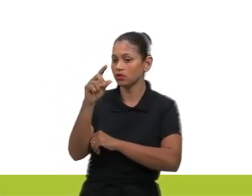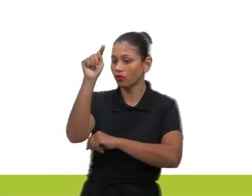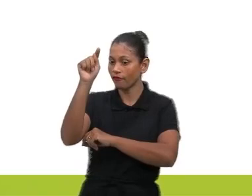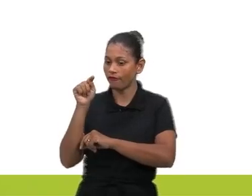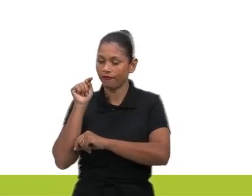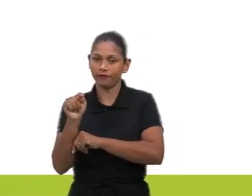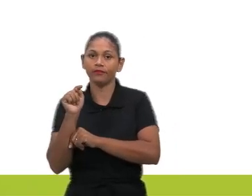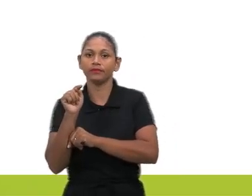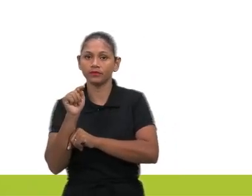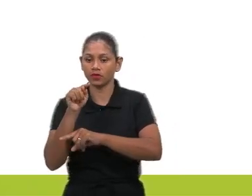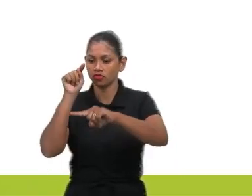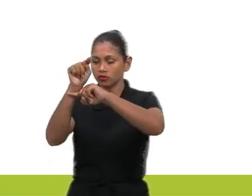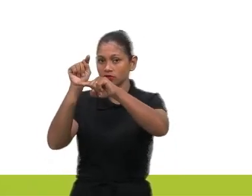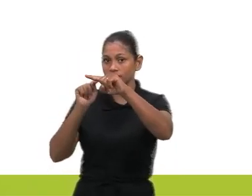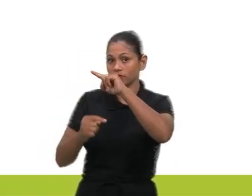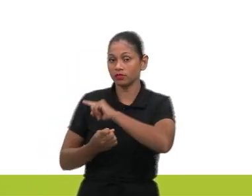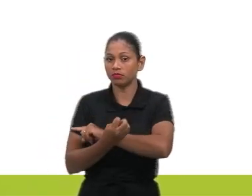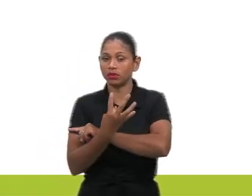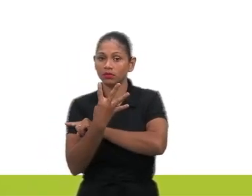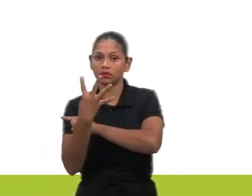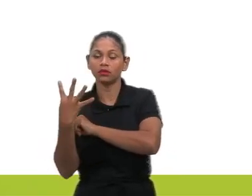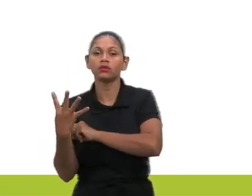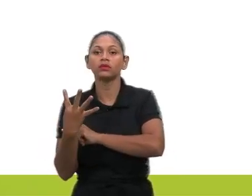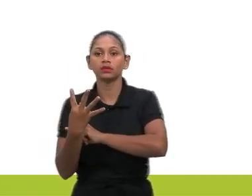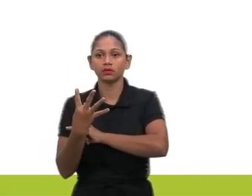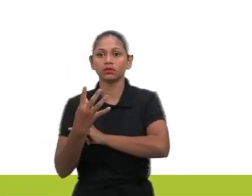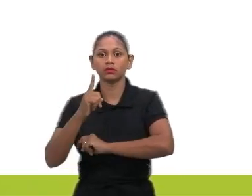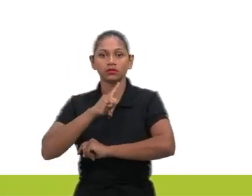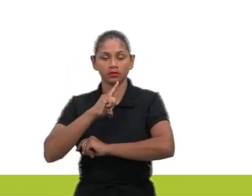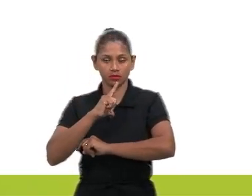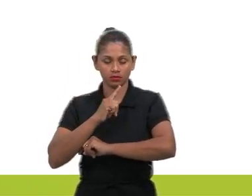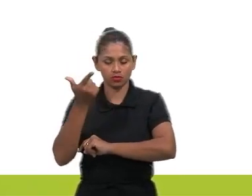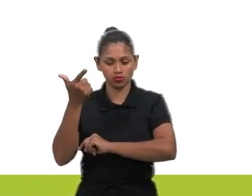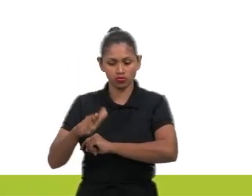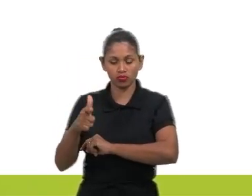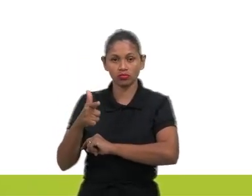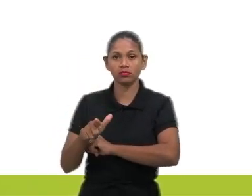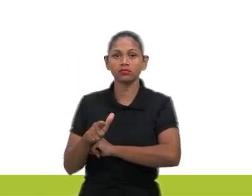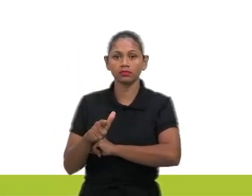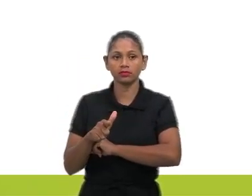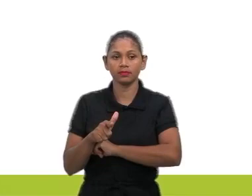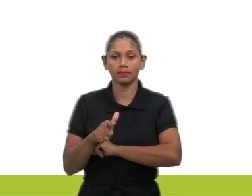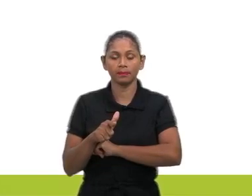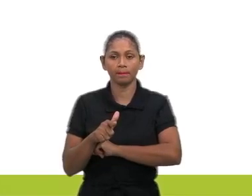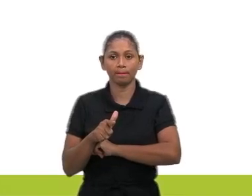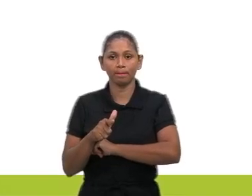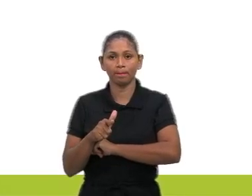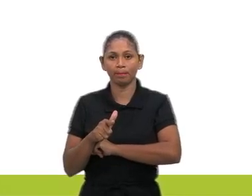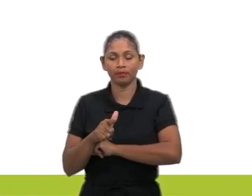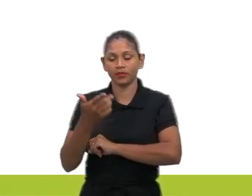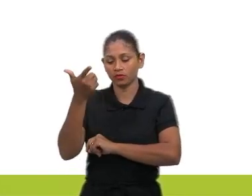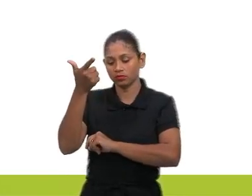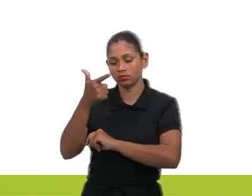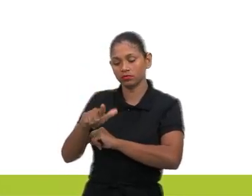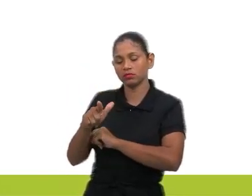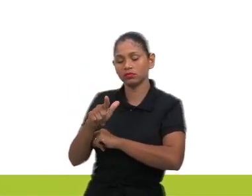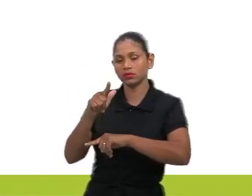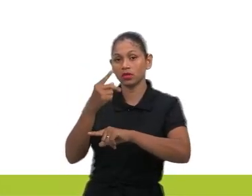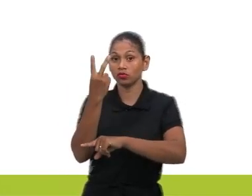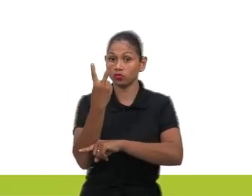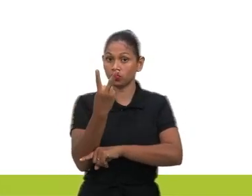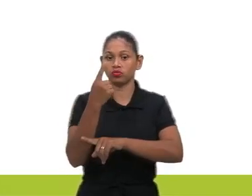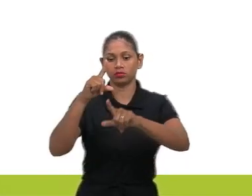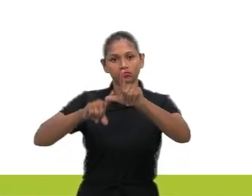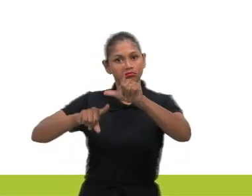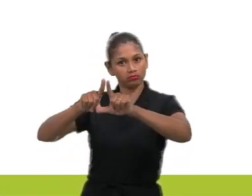dividir isso pela quantidade de repetições que tem. Que temos o quê? Uma repetição que é 2 letras que estão se repetindo.